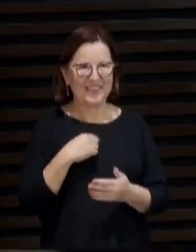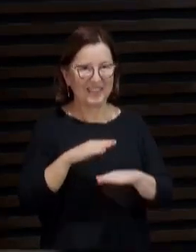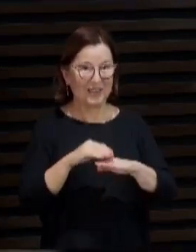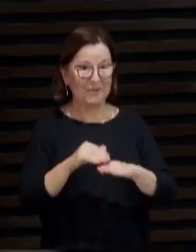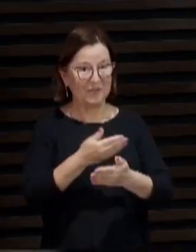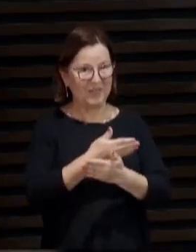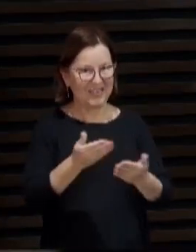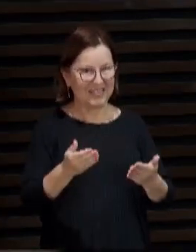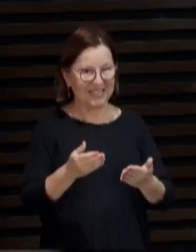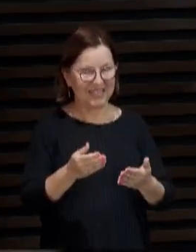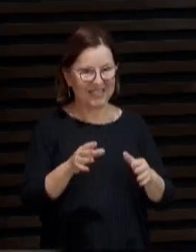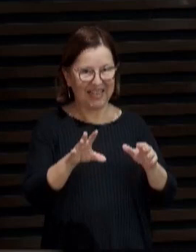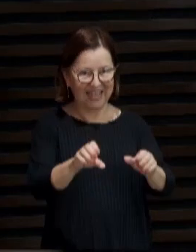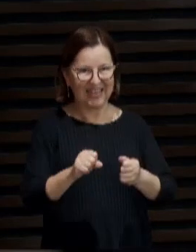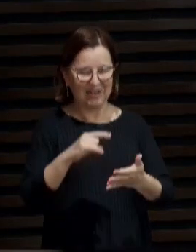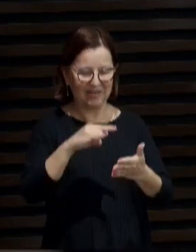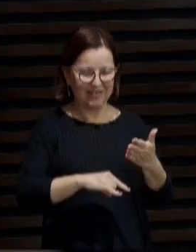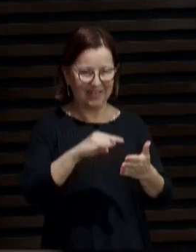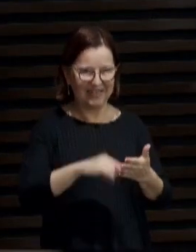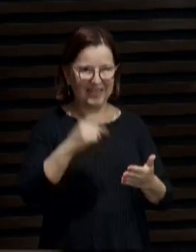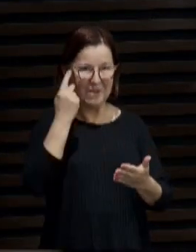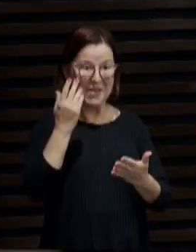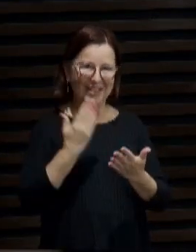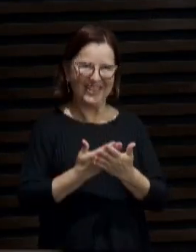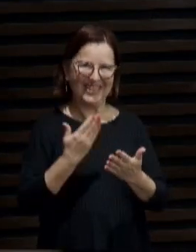boletins e vamos ao estudo